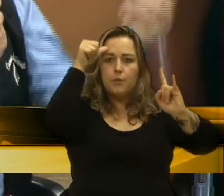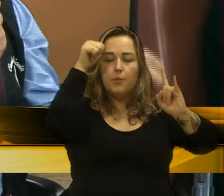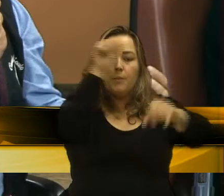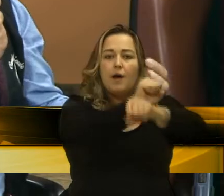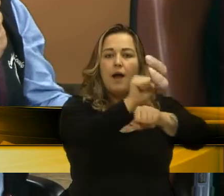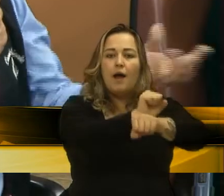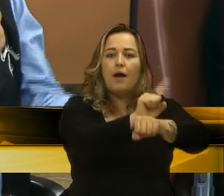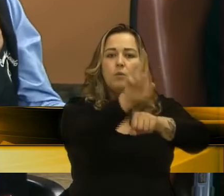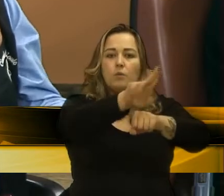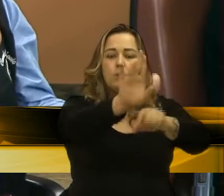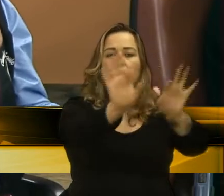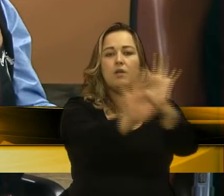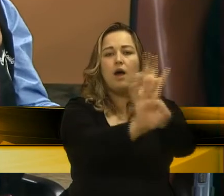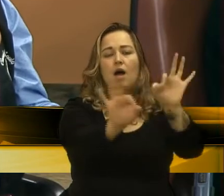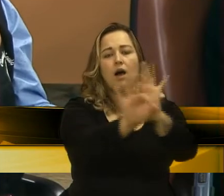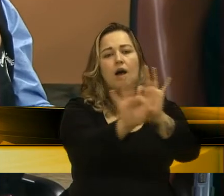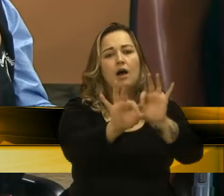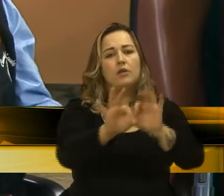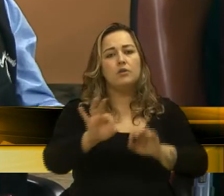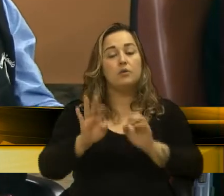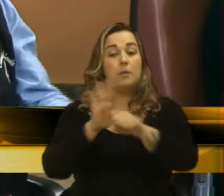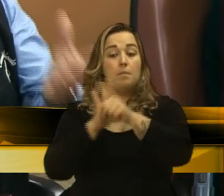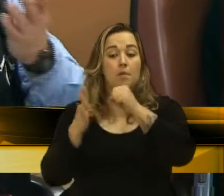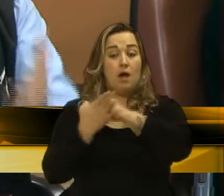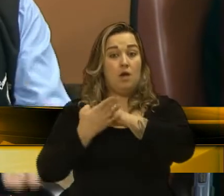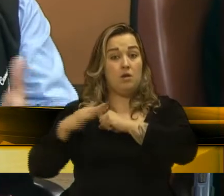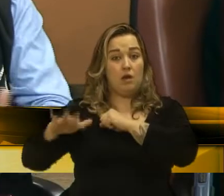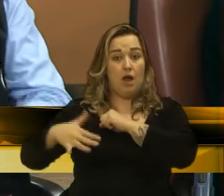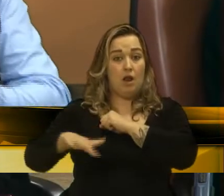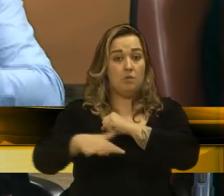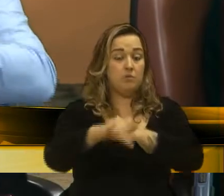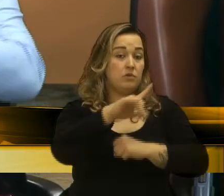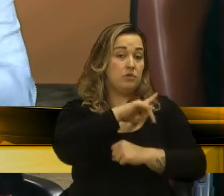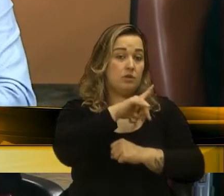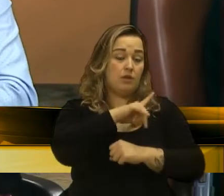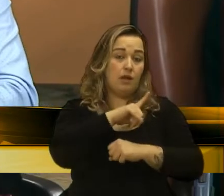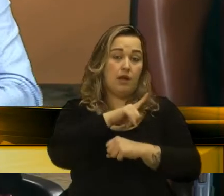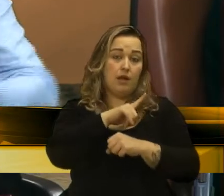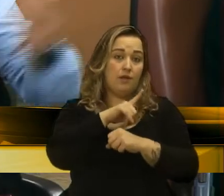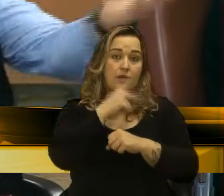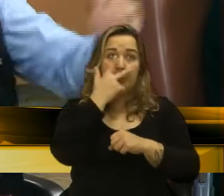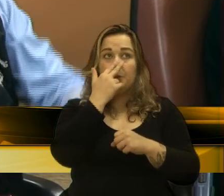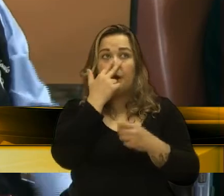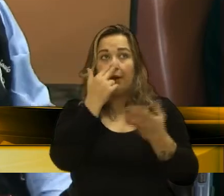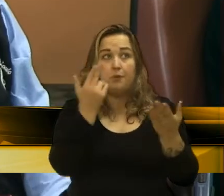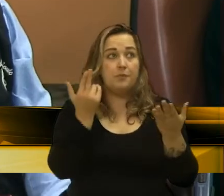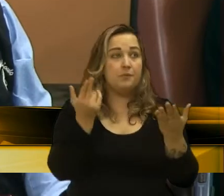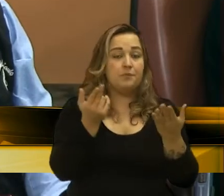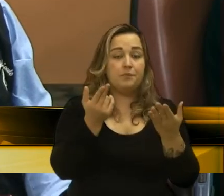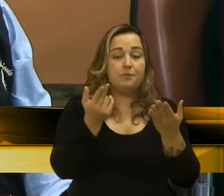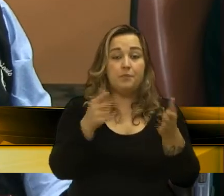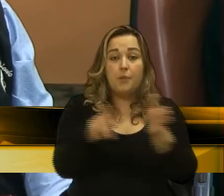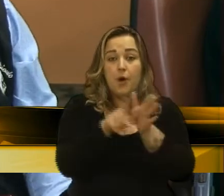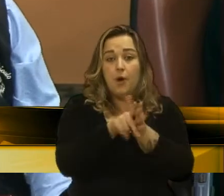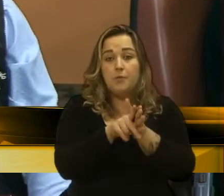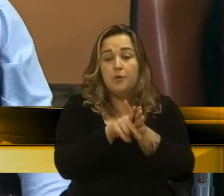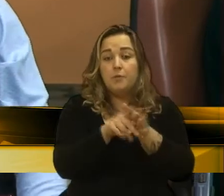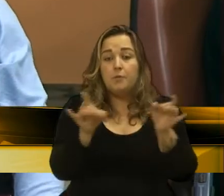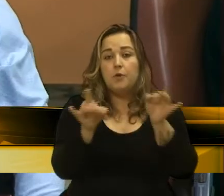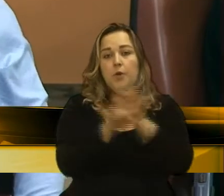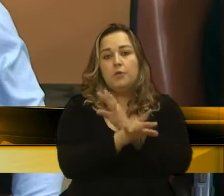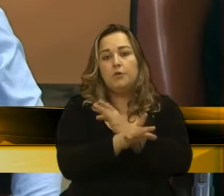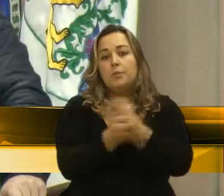isso. Galópolis tem um cenário pronto. Agora, quando não consegue manter um banheiro aberto, quer esperar o quê, vereador Felipe?